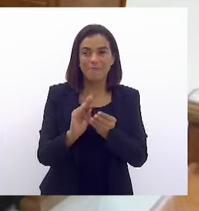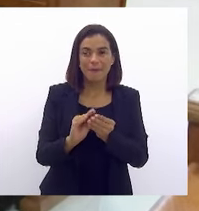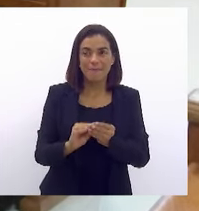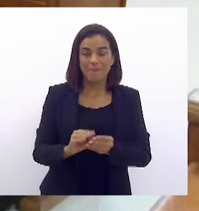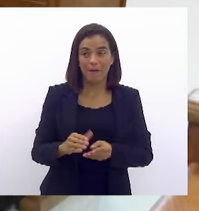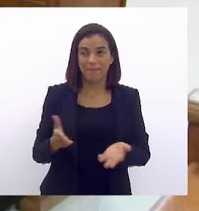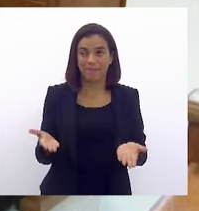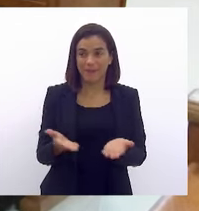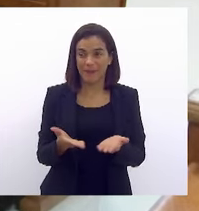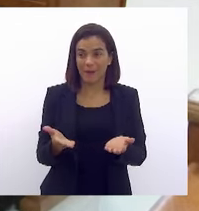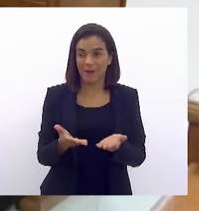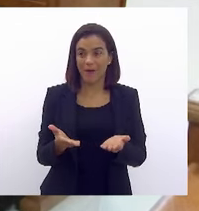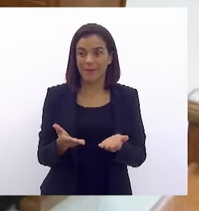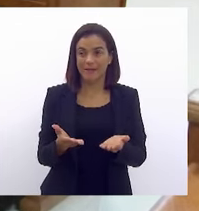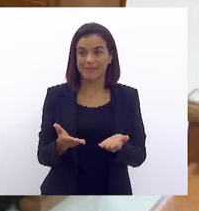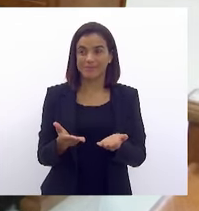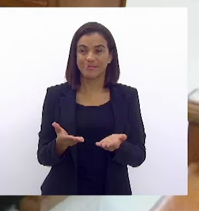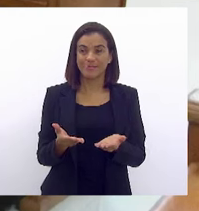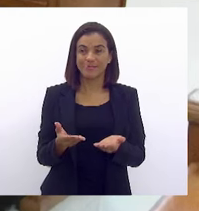de fazer uso